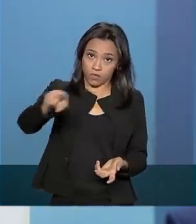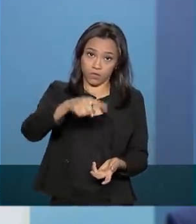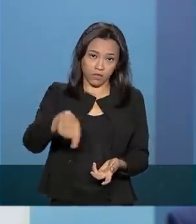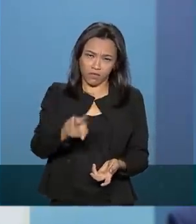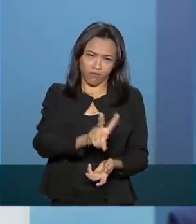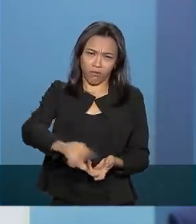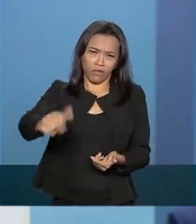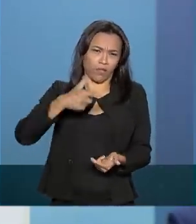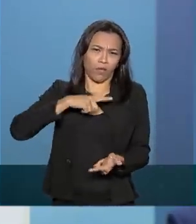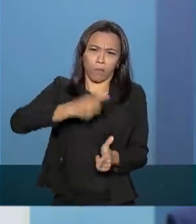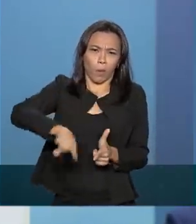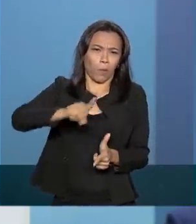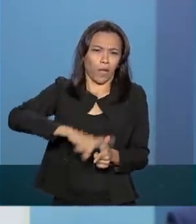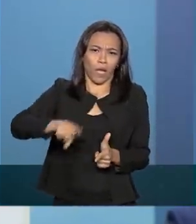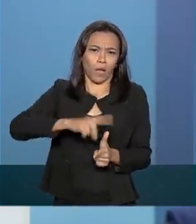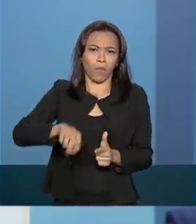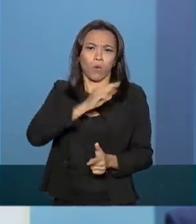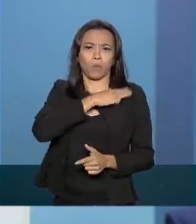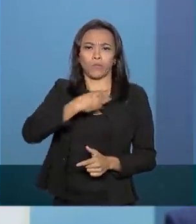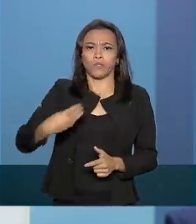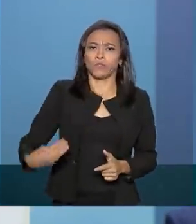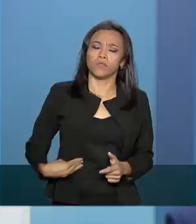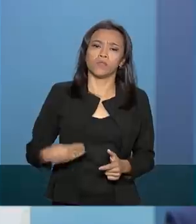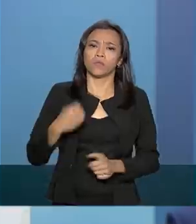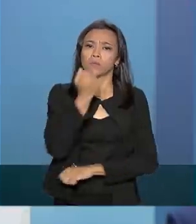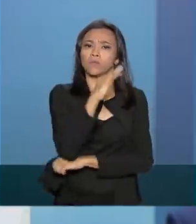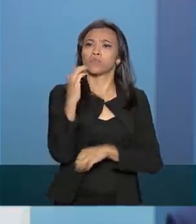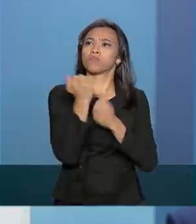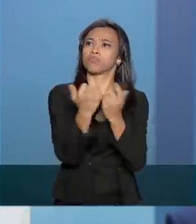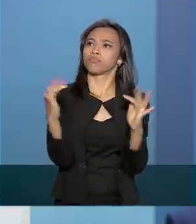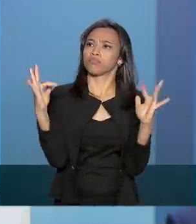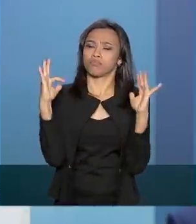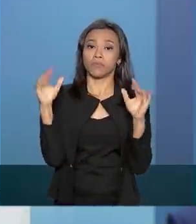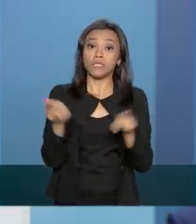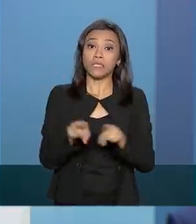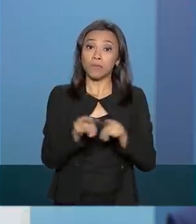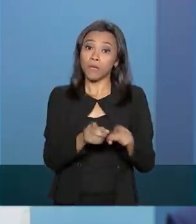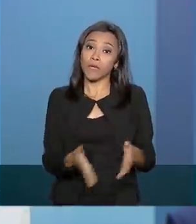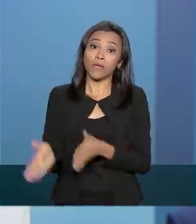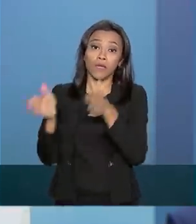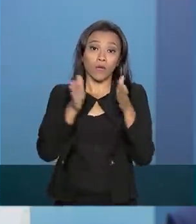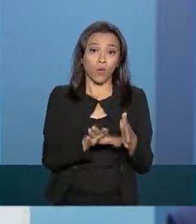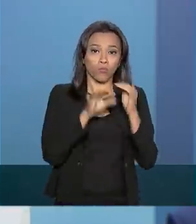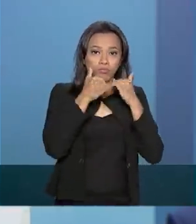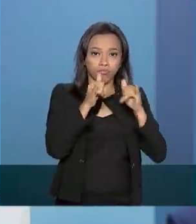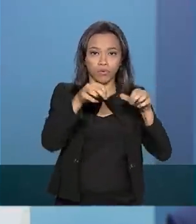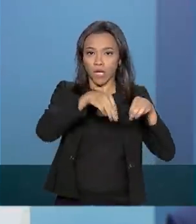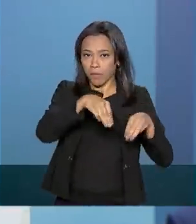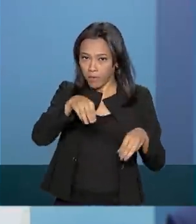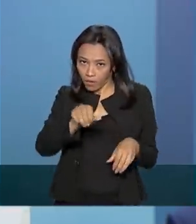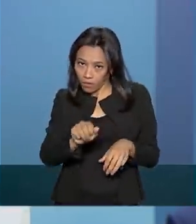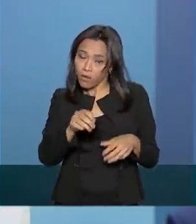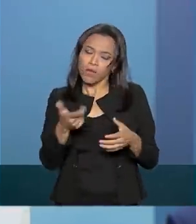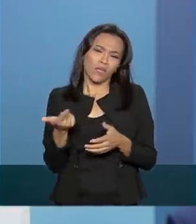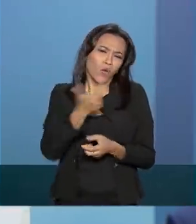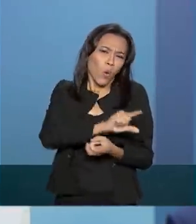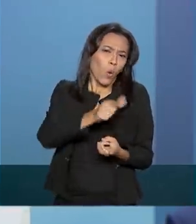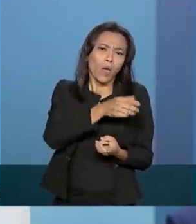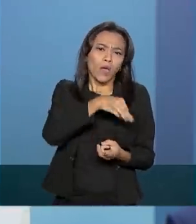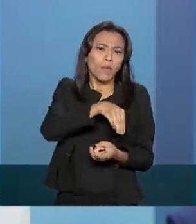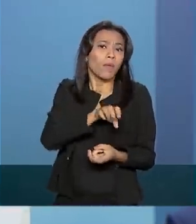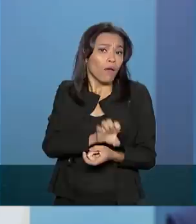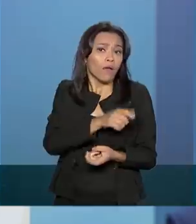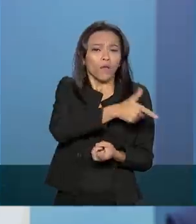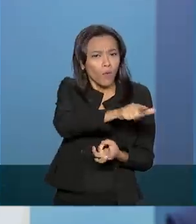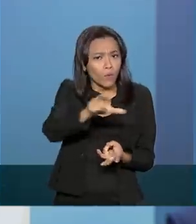terão problema com o ministro do Meio Ambiente, nem com o de Minas Energia, nem com outro qualquer, que o